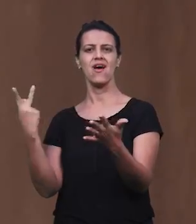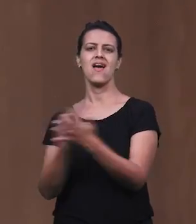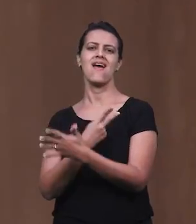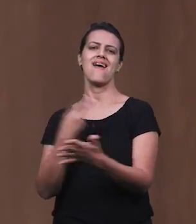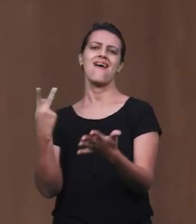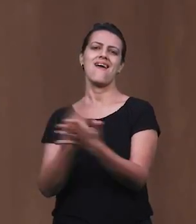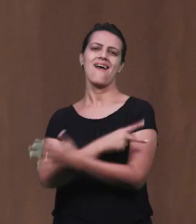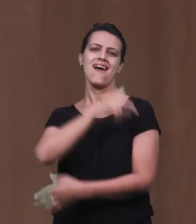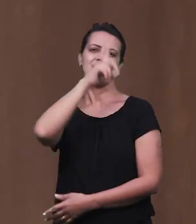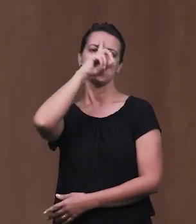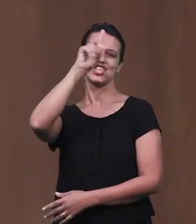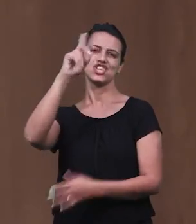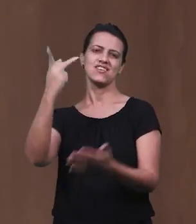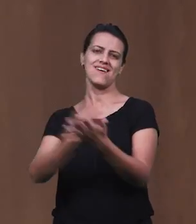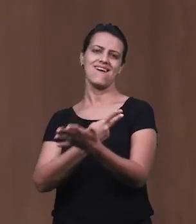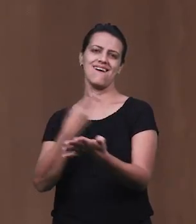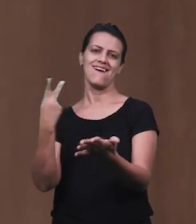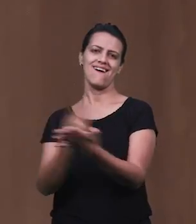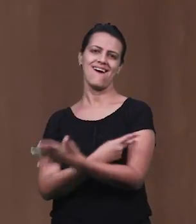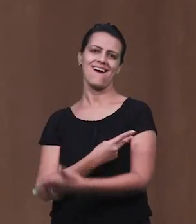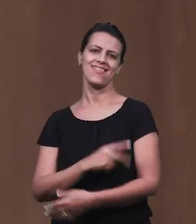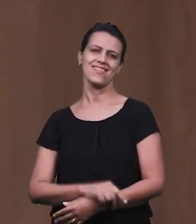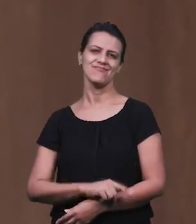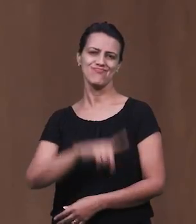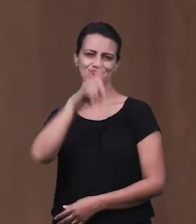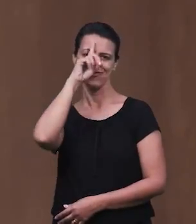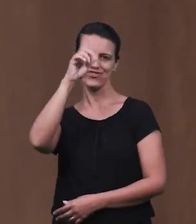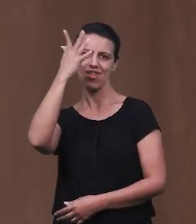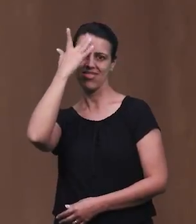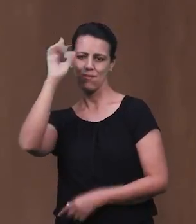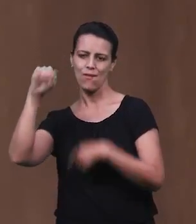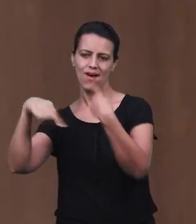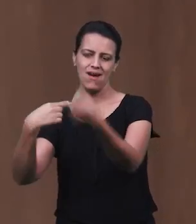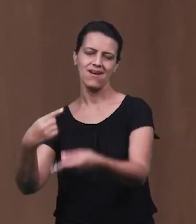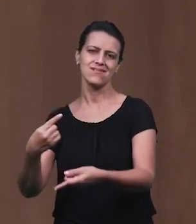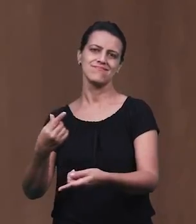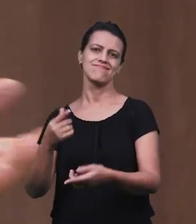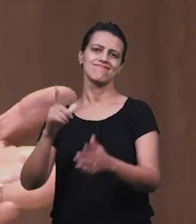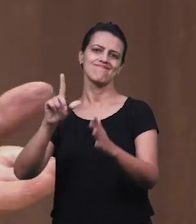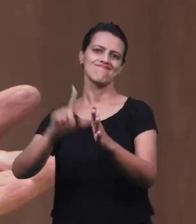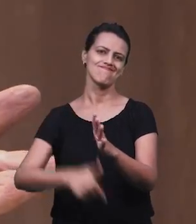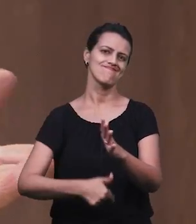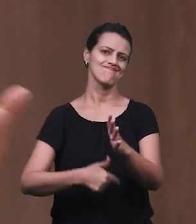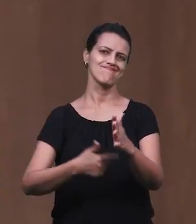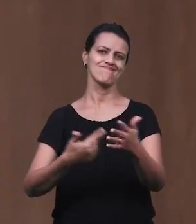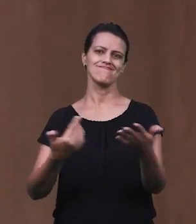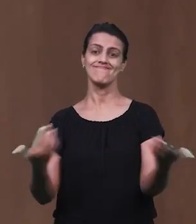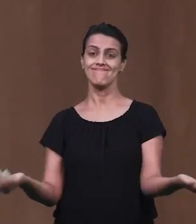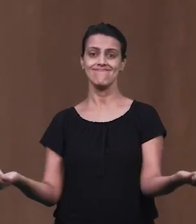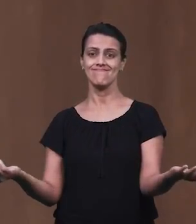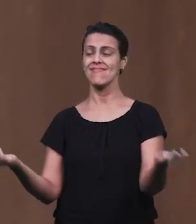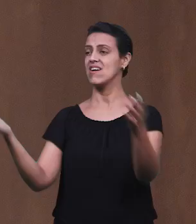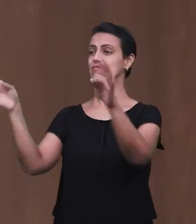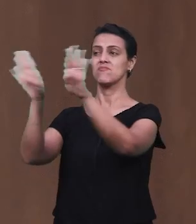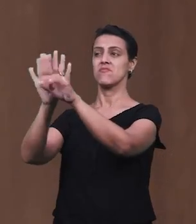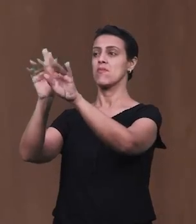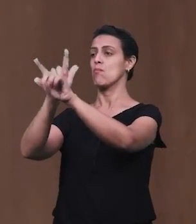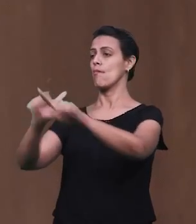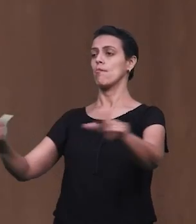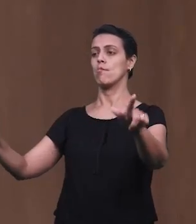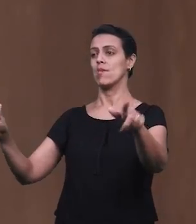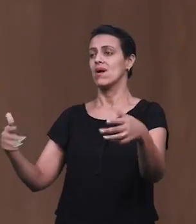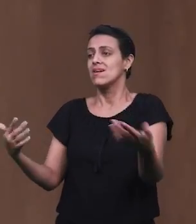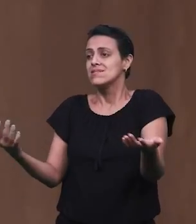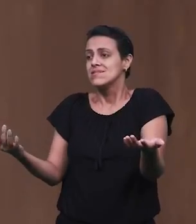errado a data. Em vez de levar no dia da festa, levaram no dia seguinte. Então chegaram lá, não viram nada, voltaram, entendeu? No